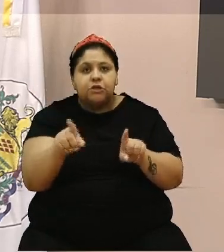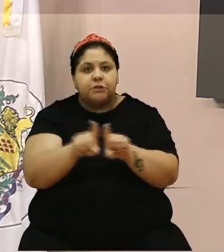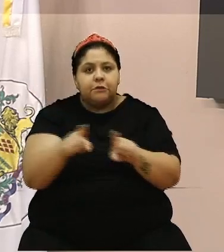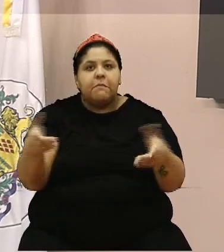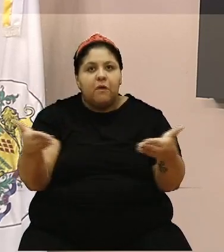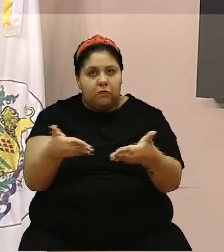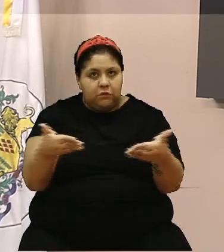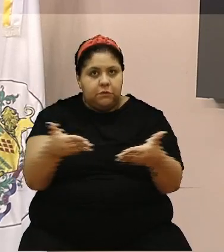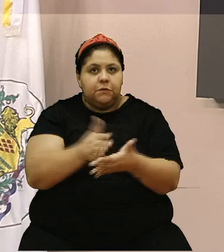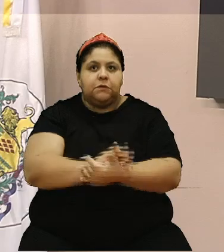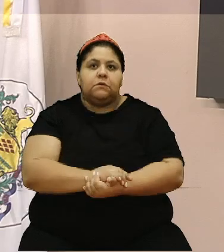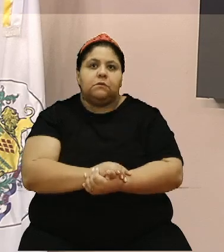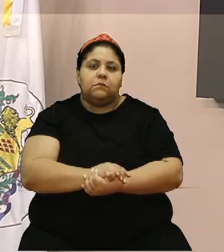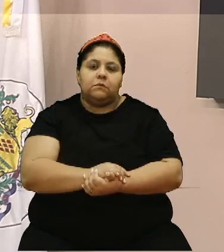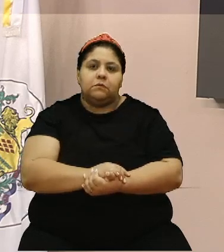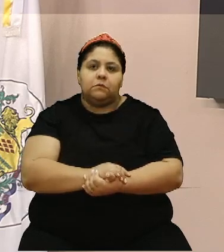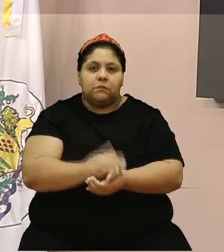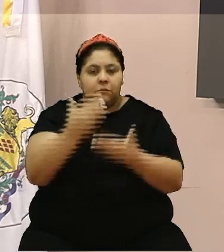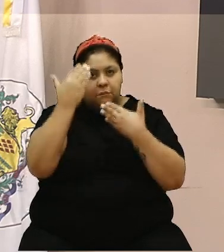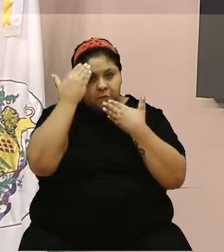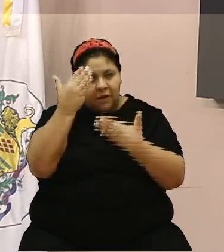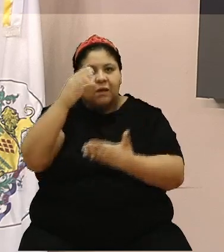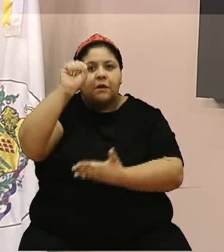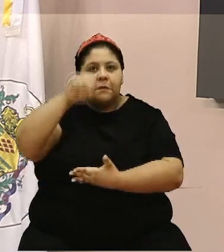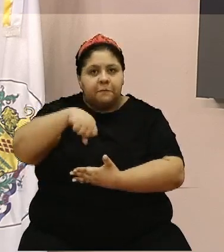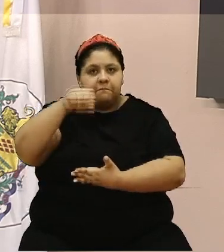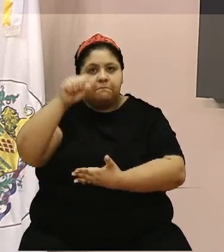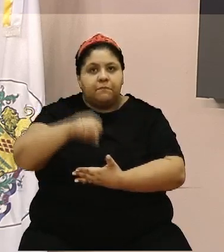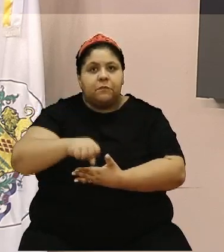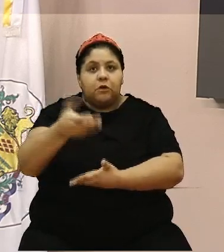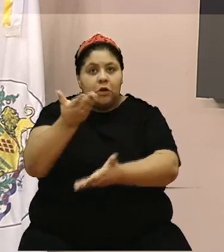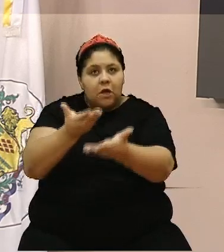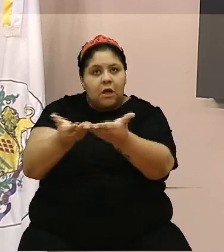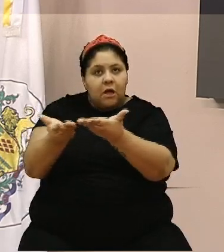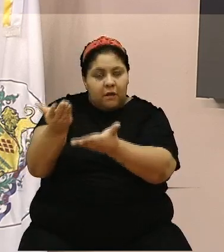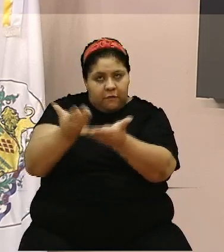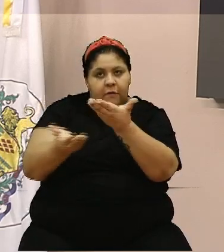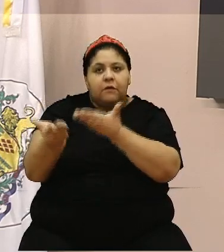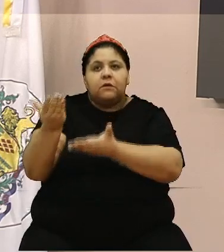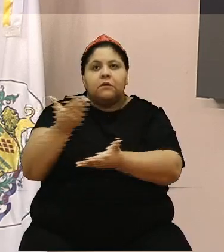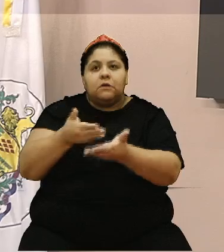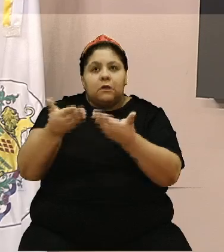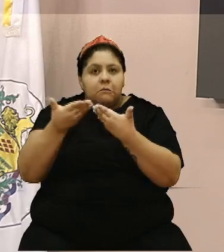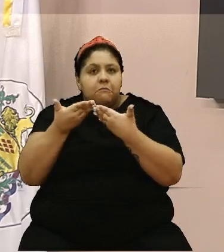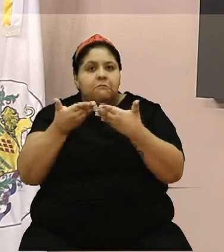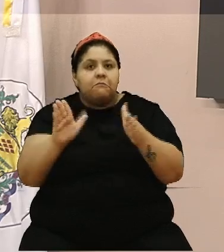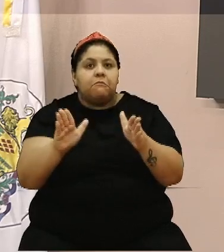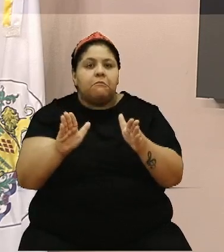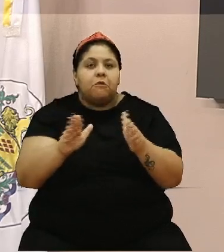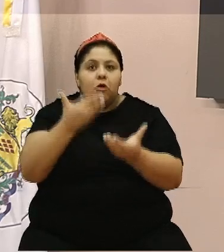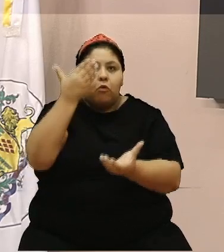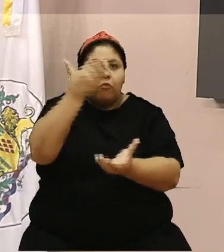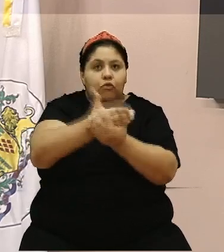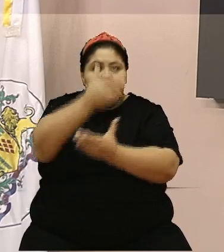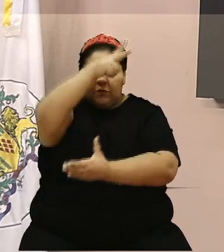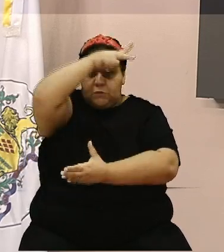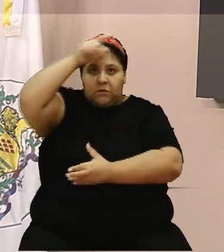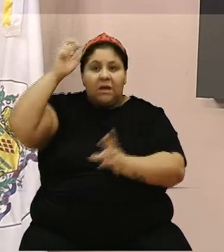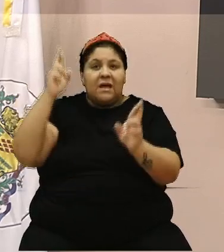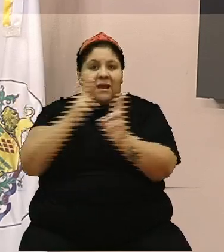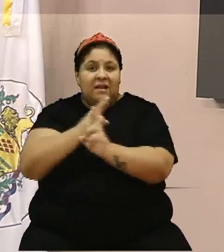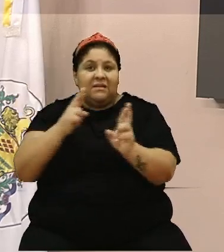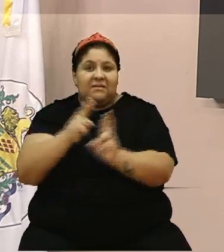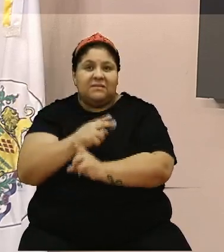hoje. Agradeço, sim, por ter atendido e por ter aberto a sindicância na Prefeitura em relação a esse